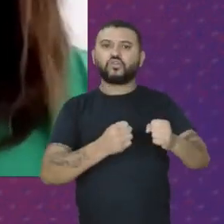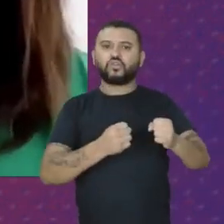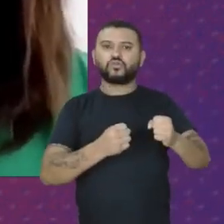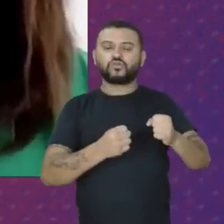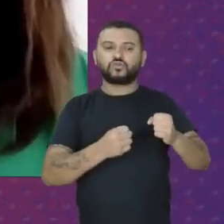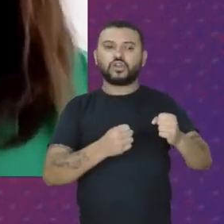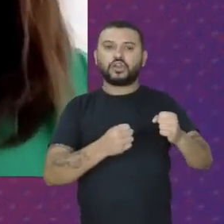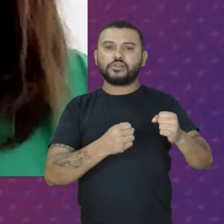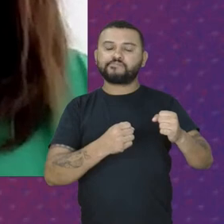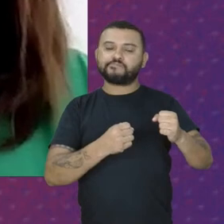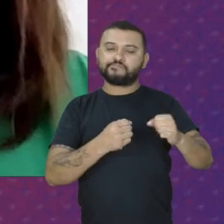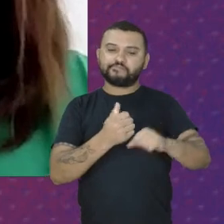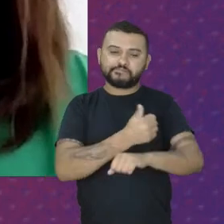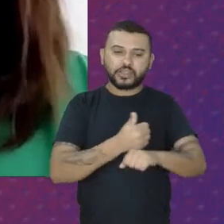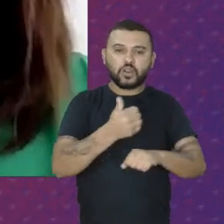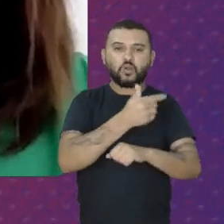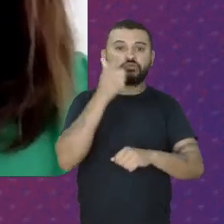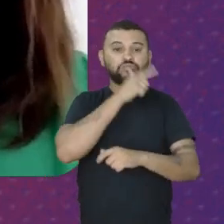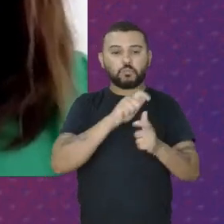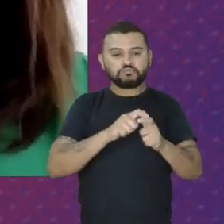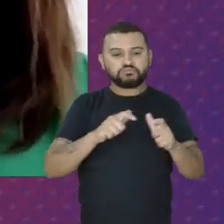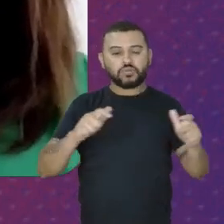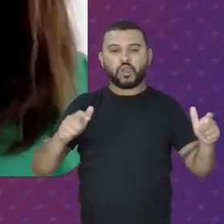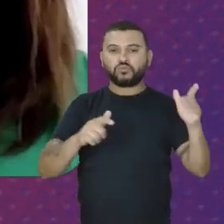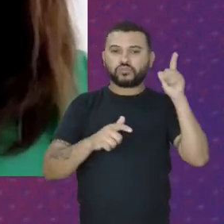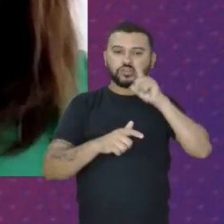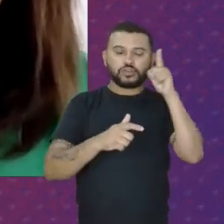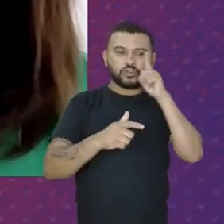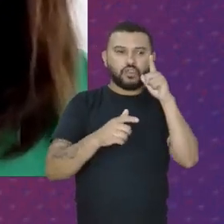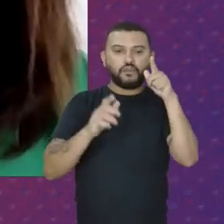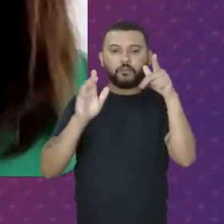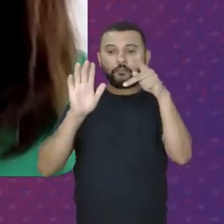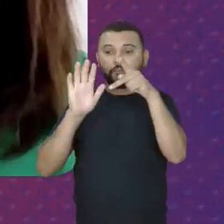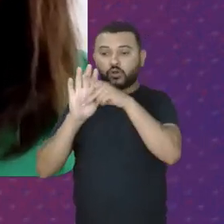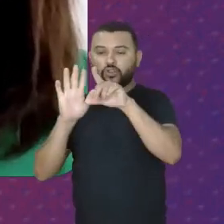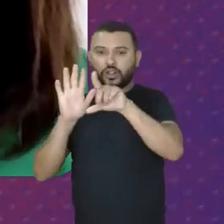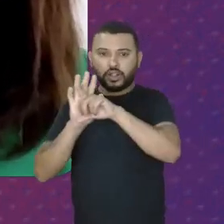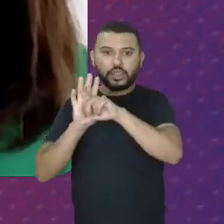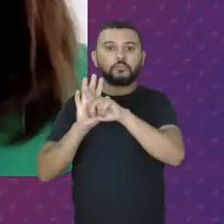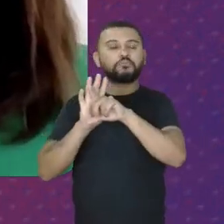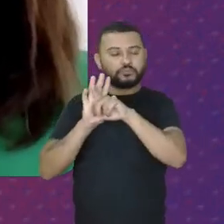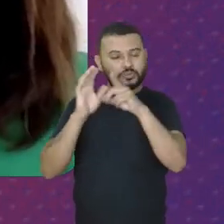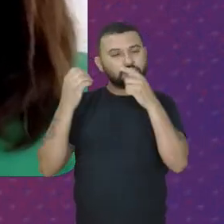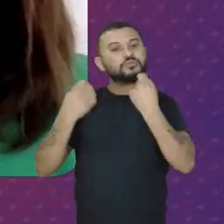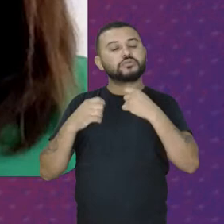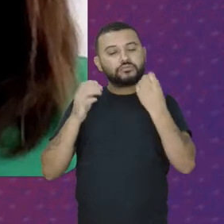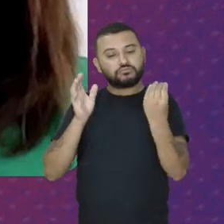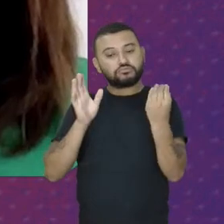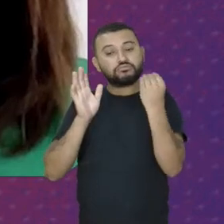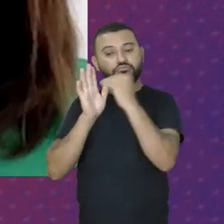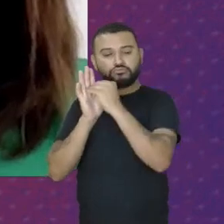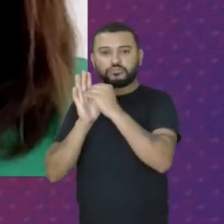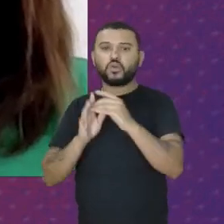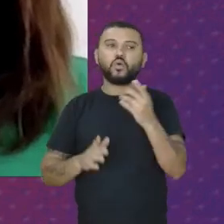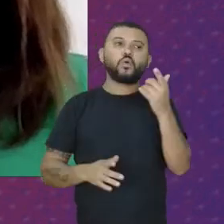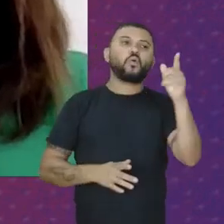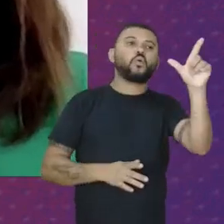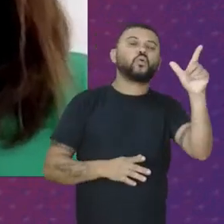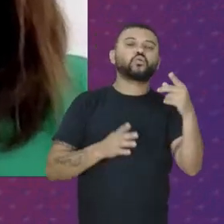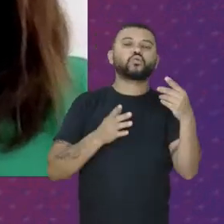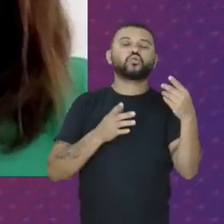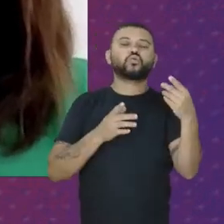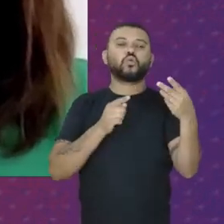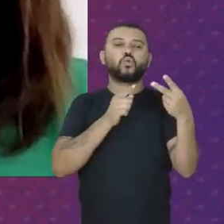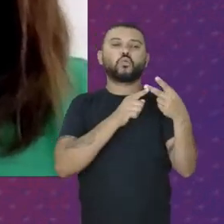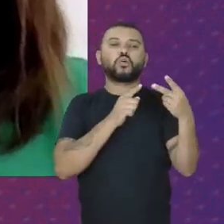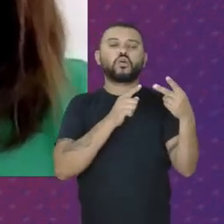muito grande para que elas passem a fazer parte da legislação. Um outro elemento